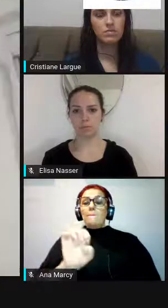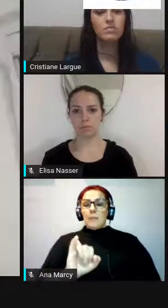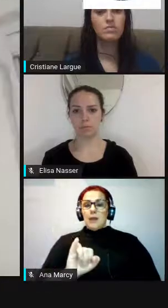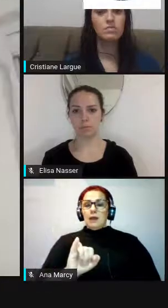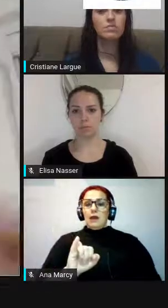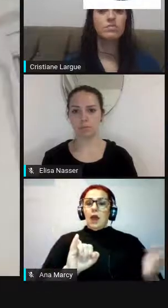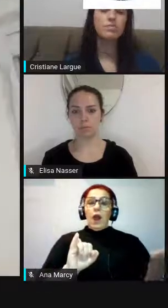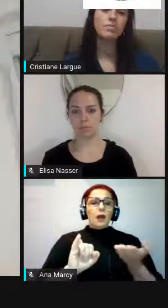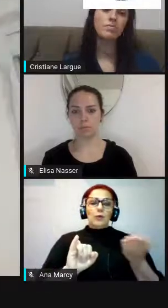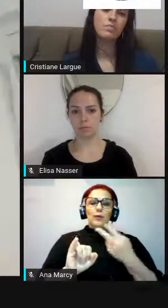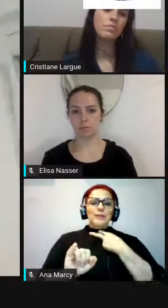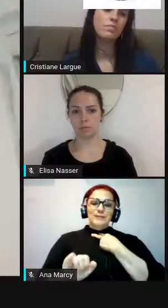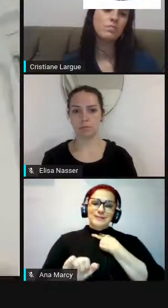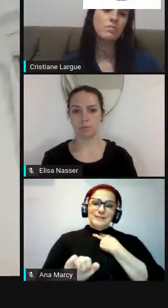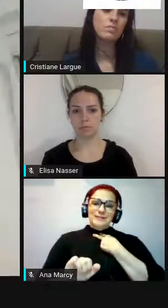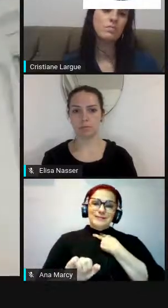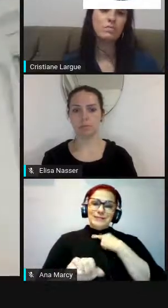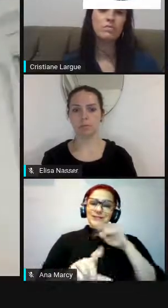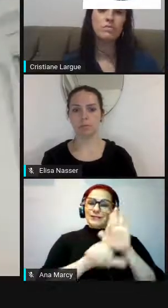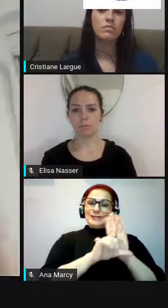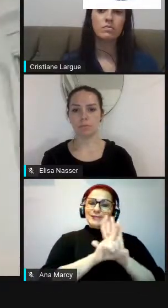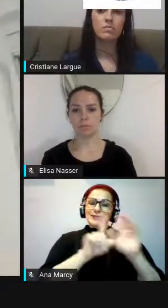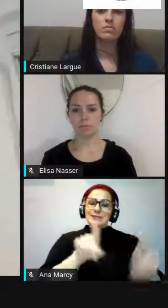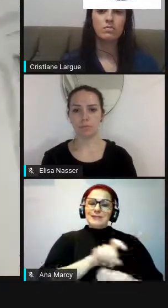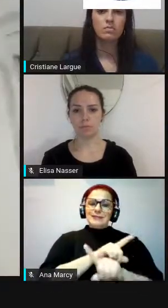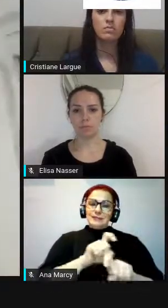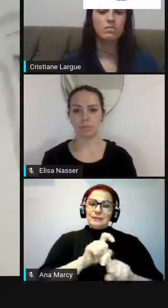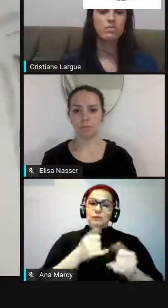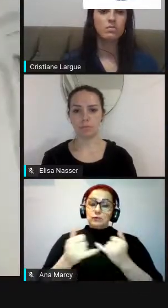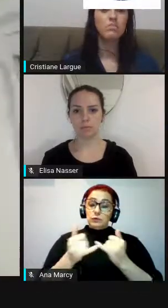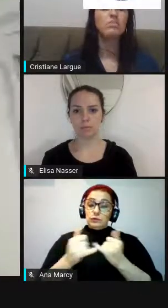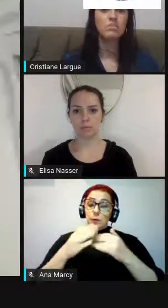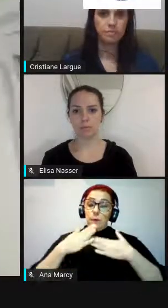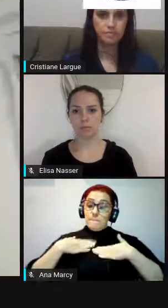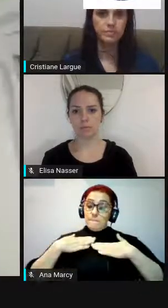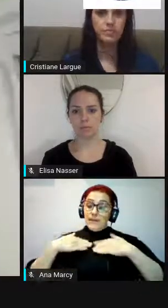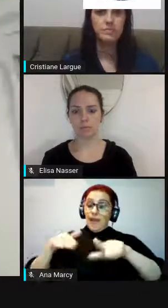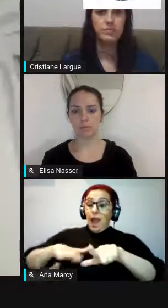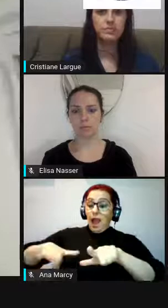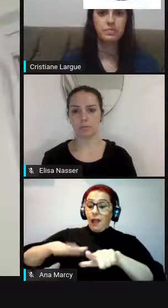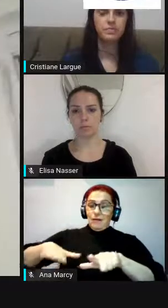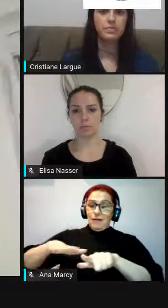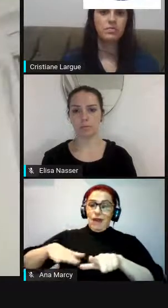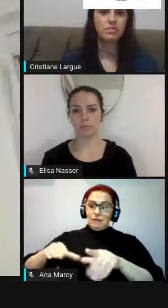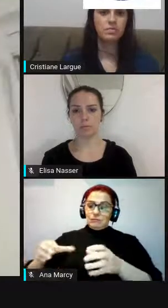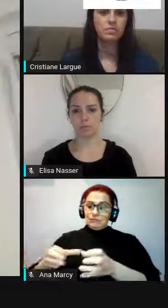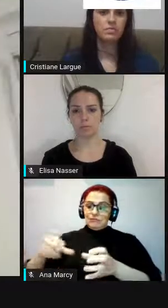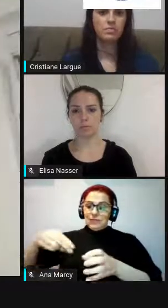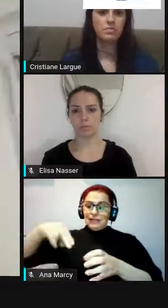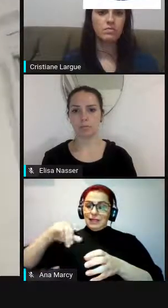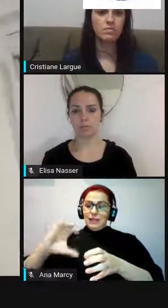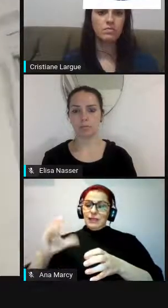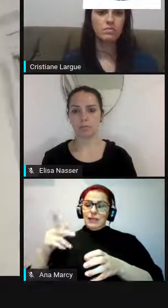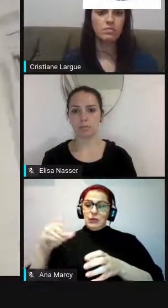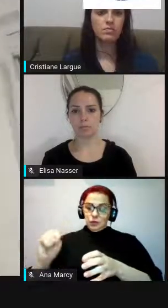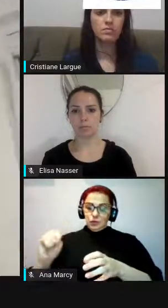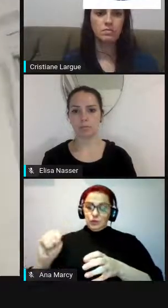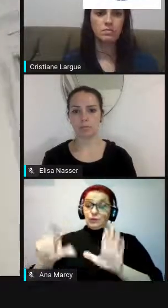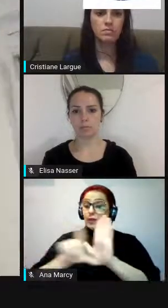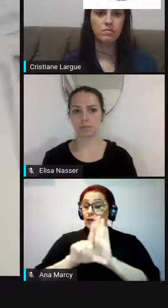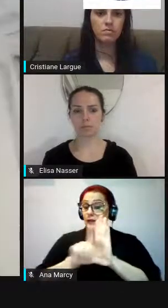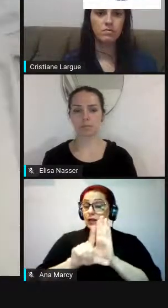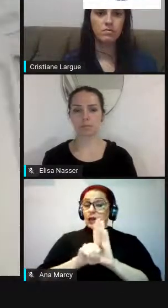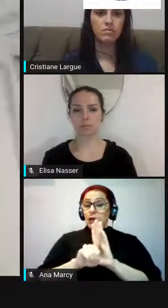mais como a mas também nem tudo está perdido né eu vou dar um exemplo assim no meu mexo nessa nicho realmente ele tem legislação ambiental legislação